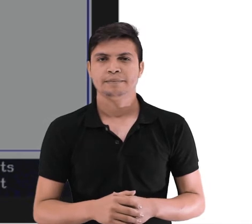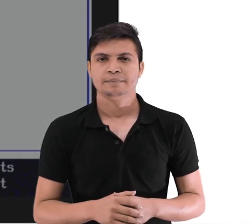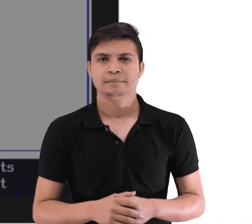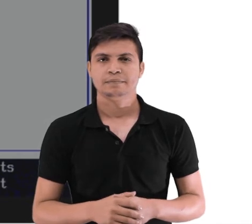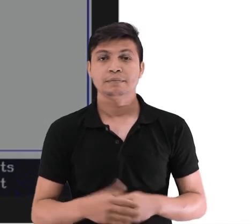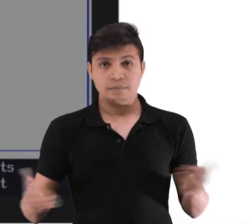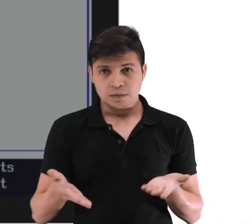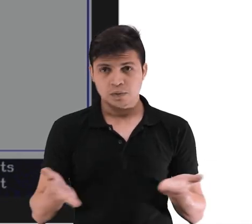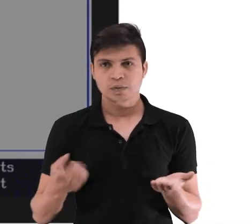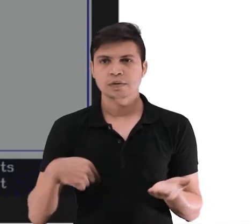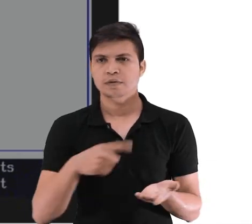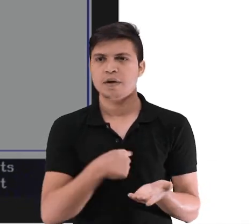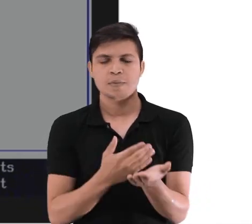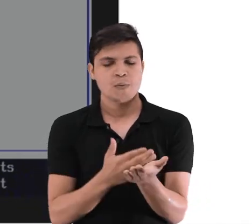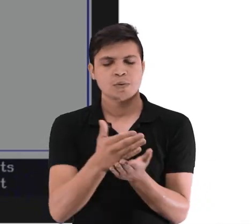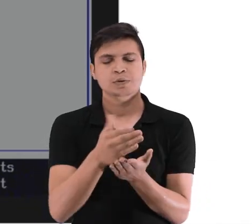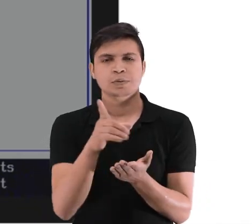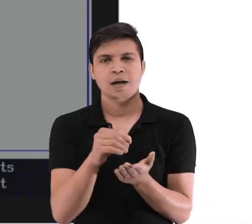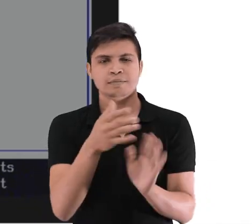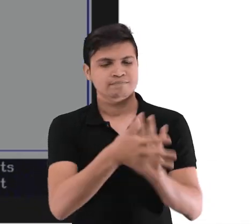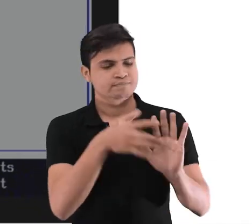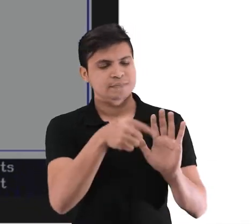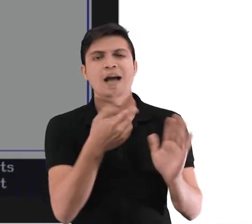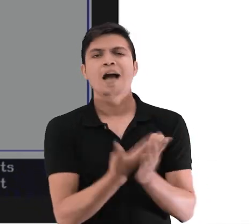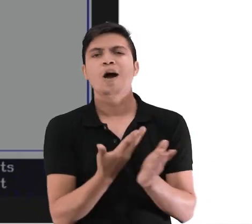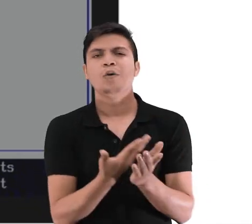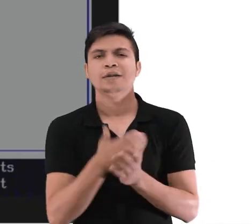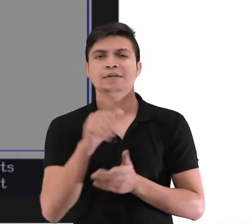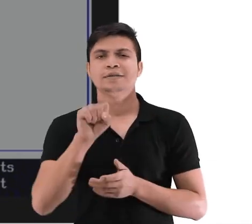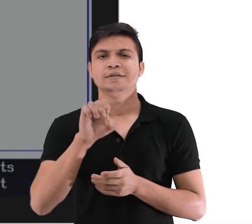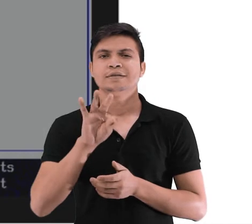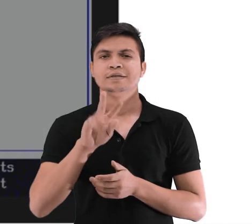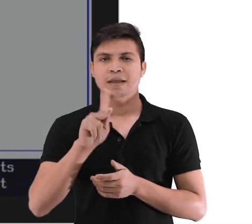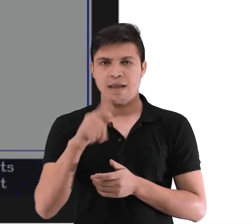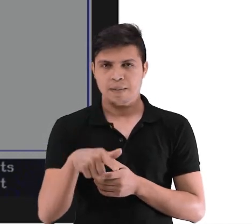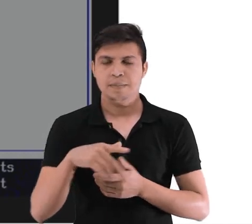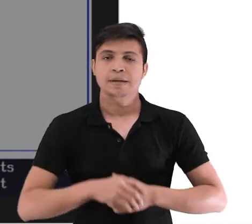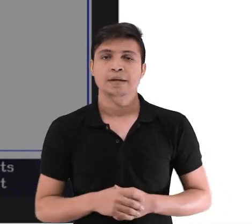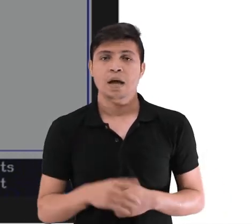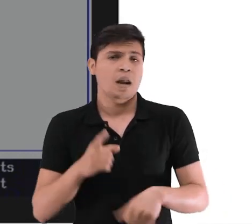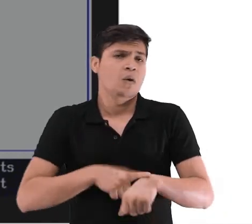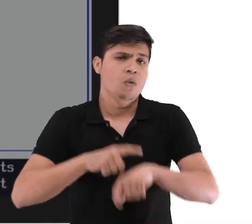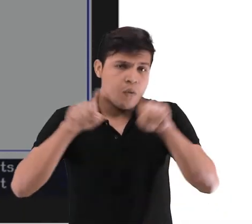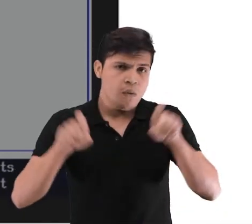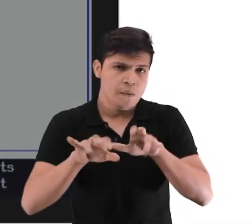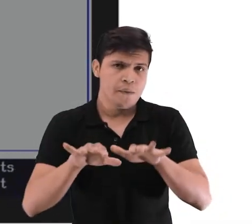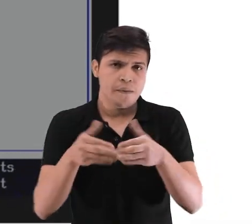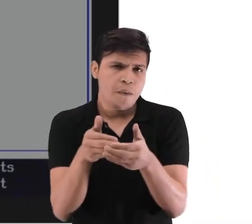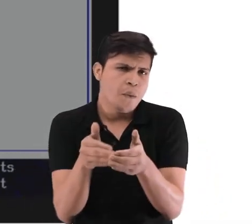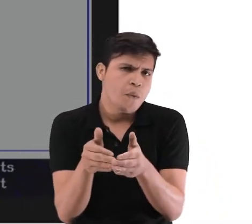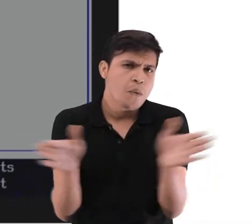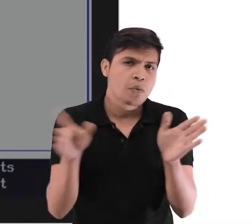Agora nós vamos dar continuidade à aula do setup. Quando o seu computador iniciar, ele vai aparecer uma